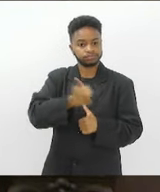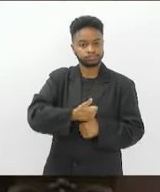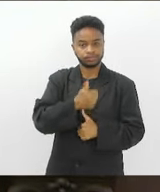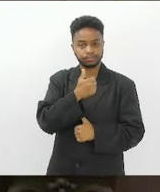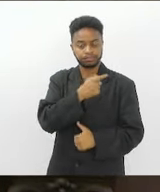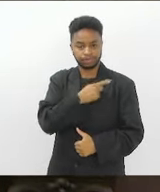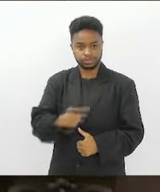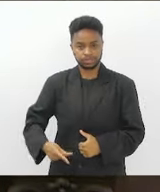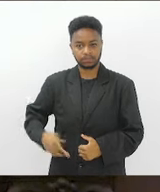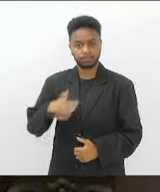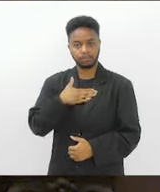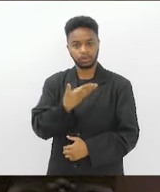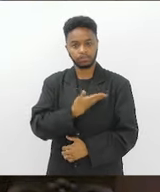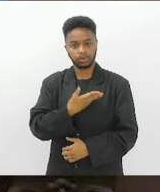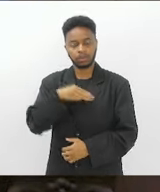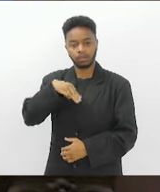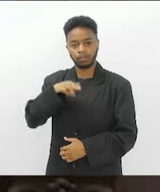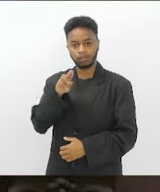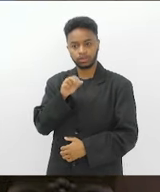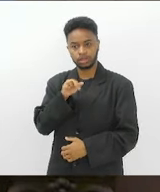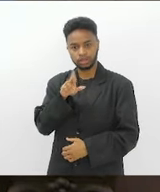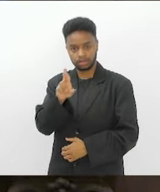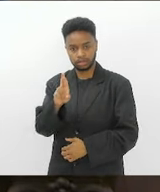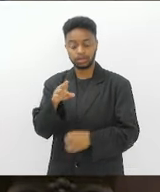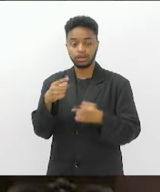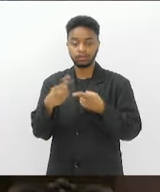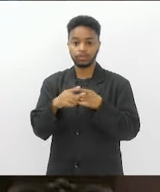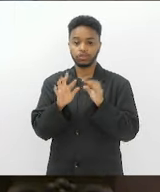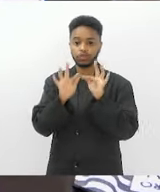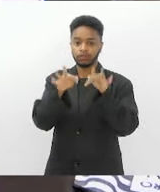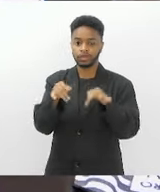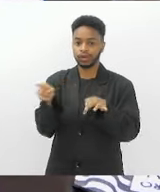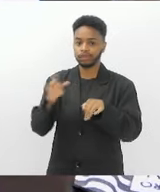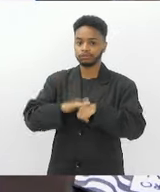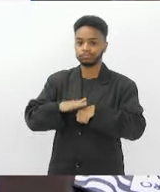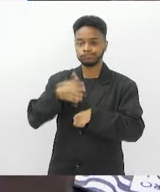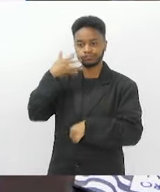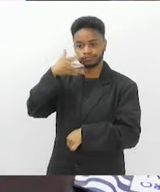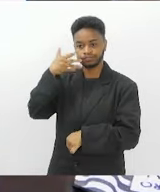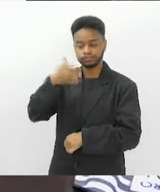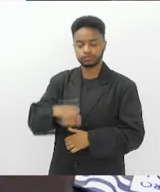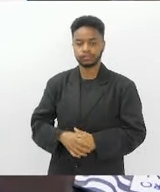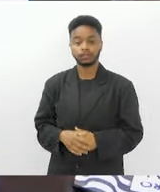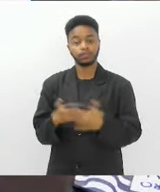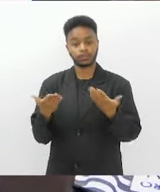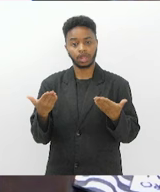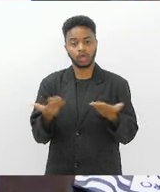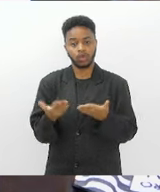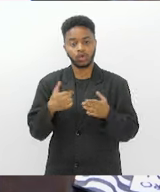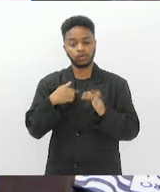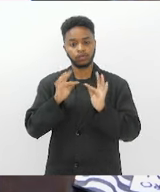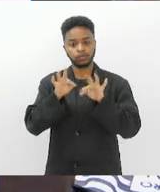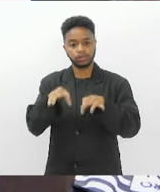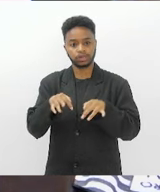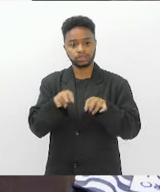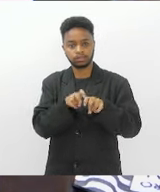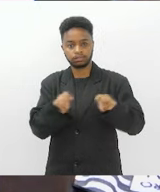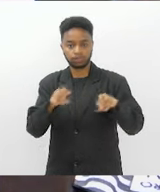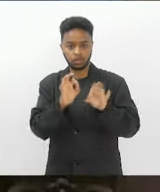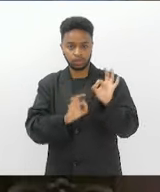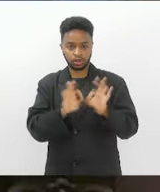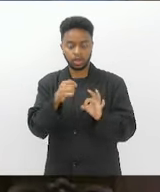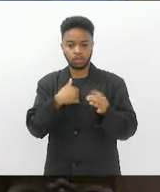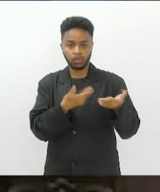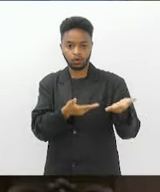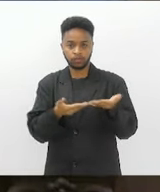Munir Neto, que aí na saudação final fará a sua fala. Então, para terminar aqui a mesa, gostaria de convidar